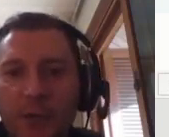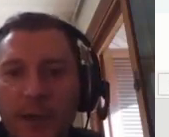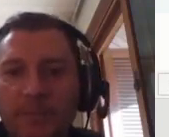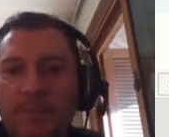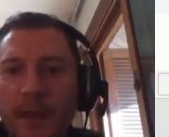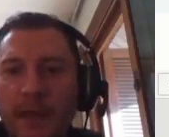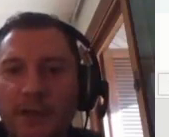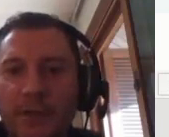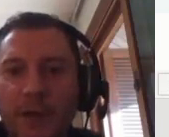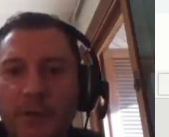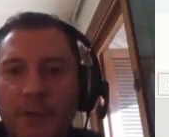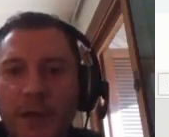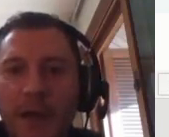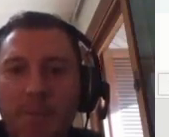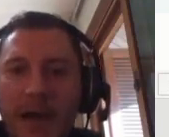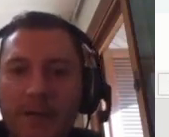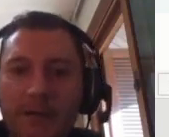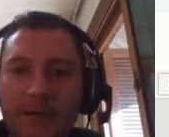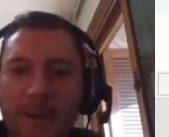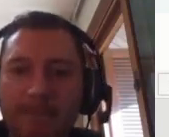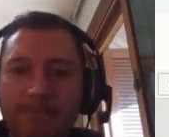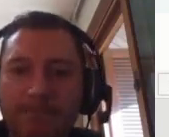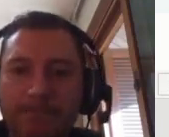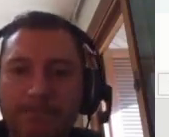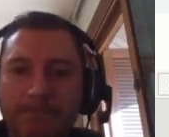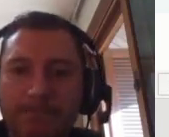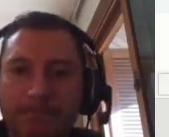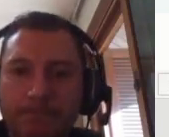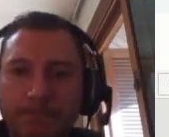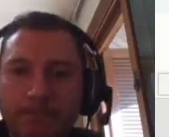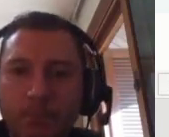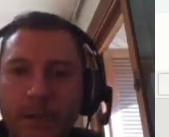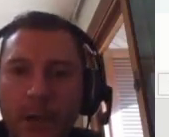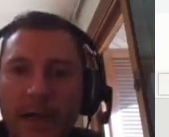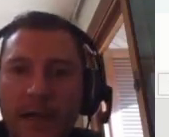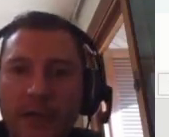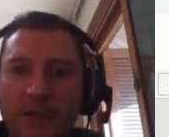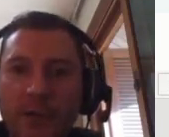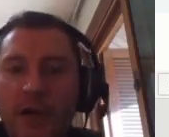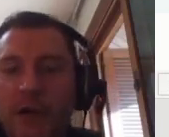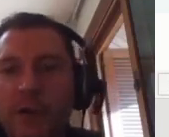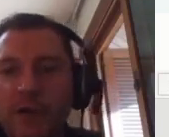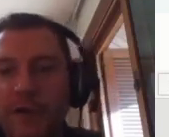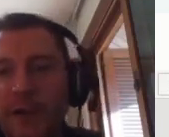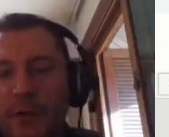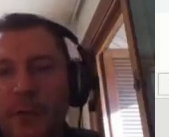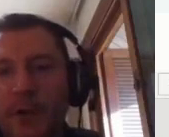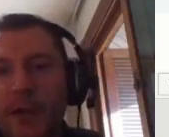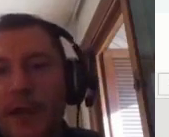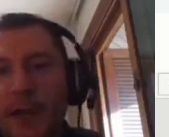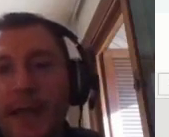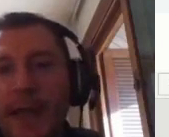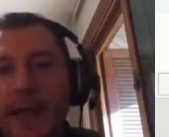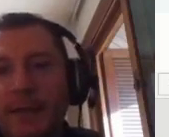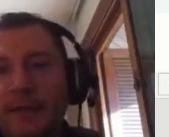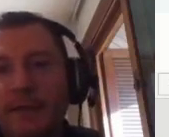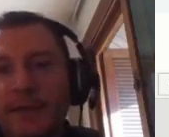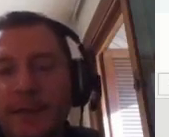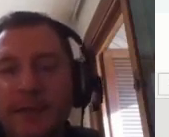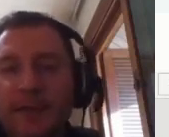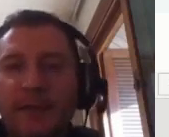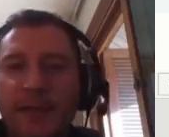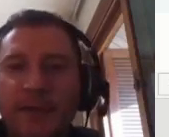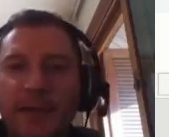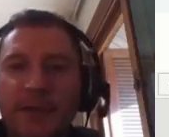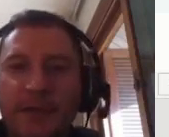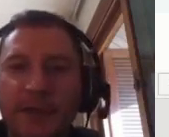né? Relativo ao campo, mas, né, del L relativo ao campo, a gente já sabe quem é escrito em termos da